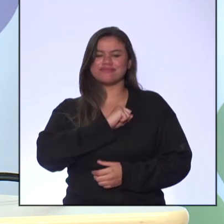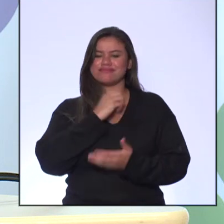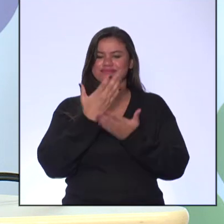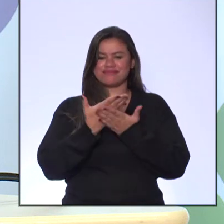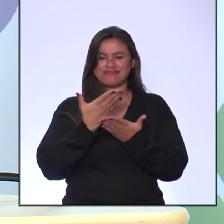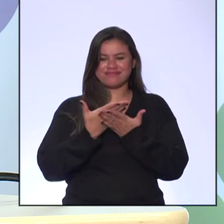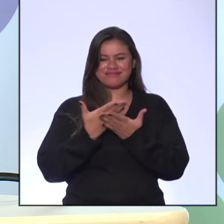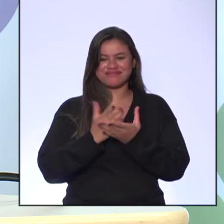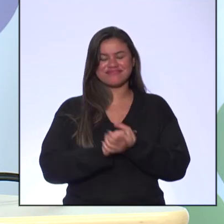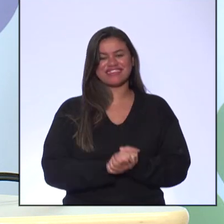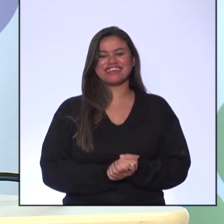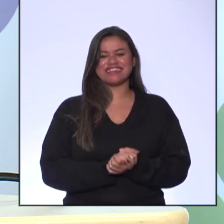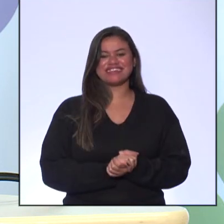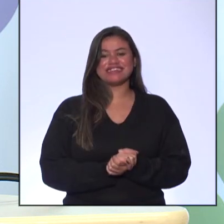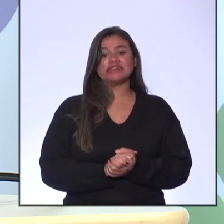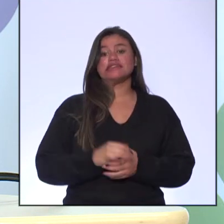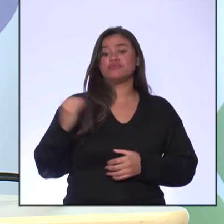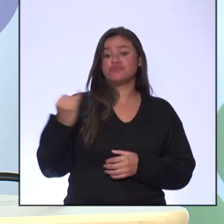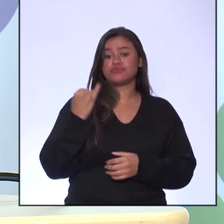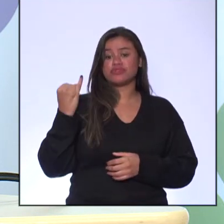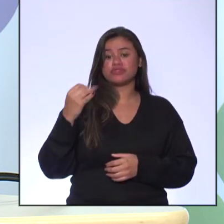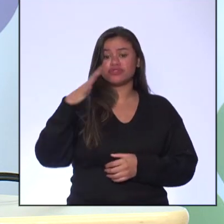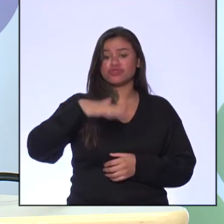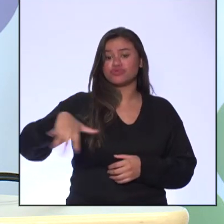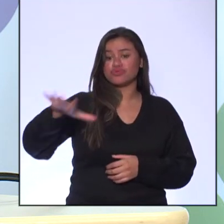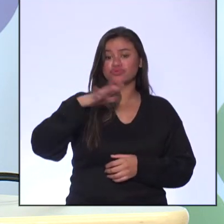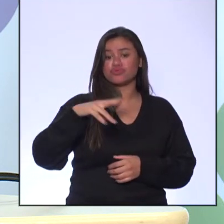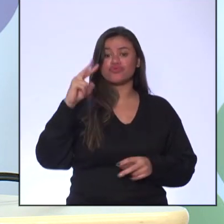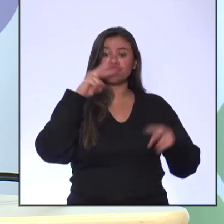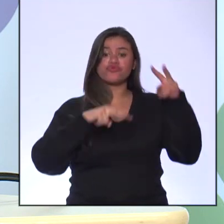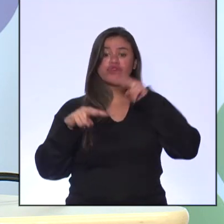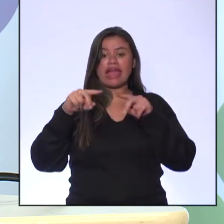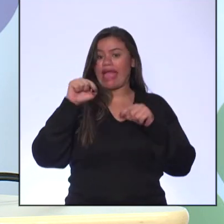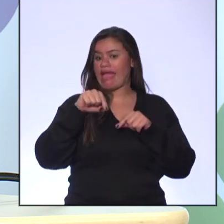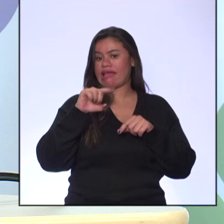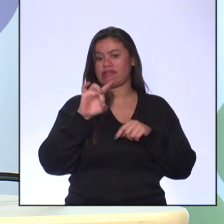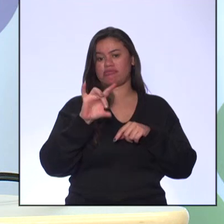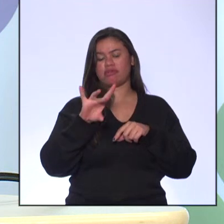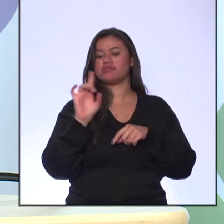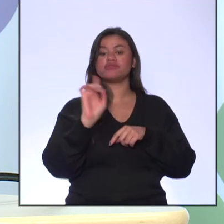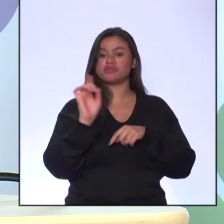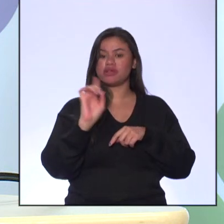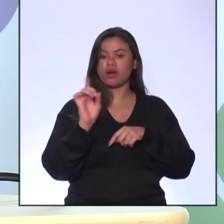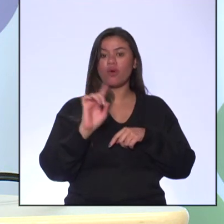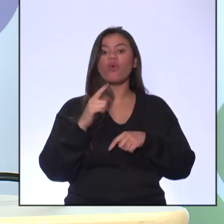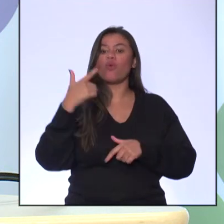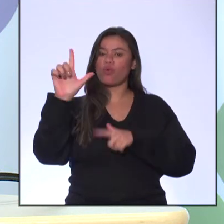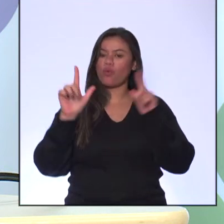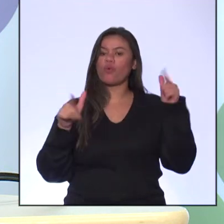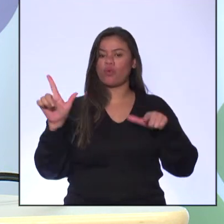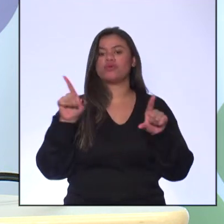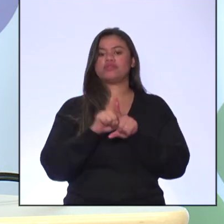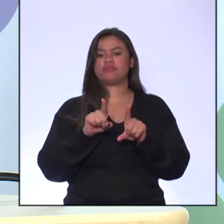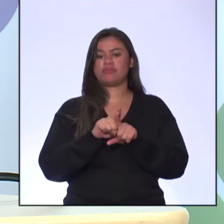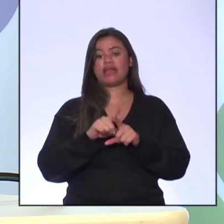que você e todos os outros também assistam às outras aulas. Essa é a terceira aula de projeto de vida que a gente faz aqui, tá? E